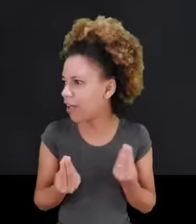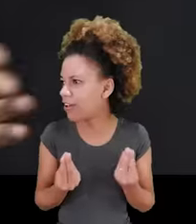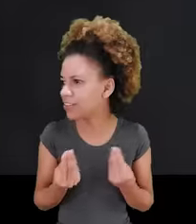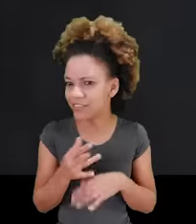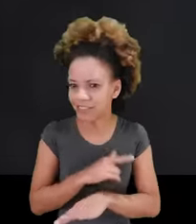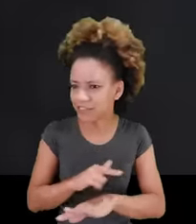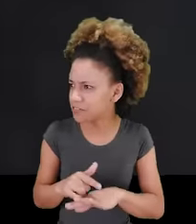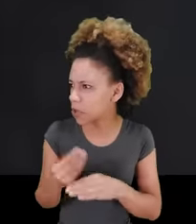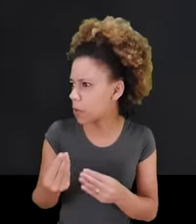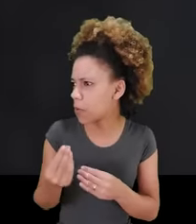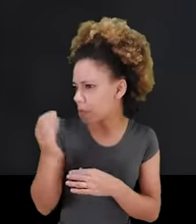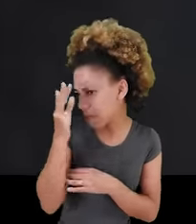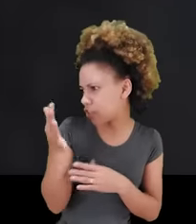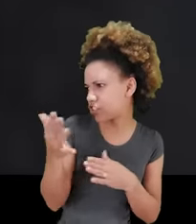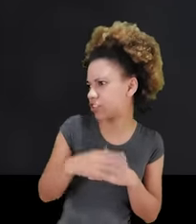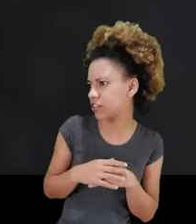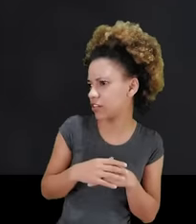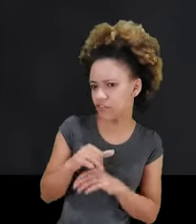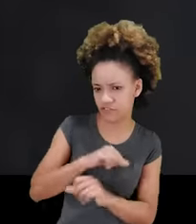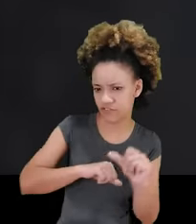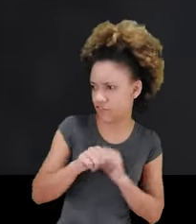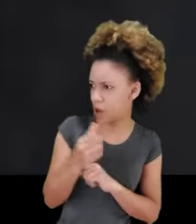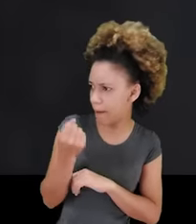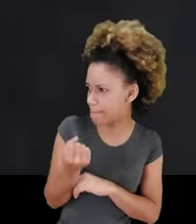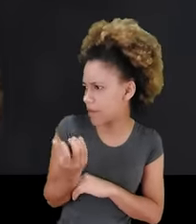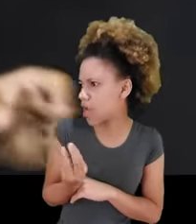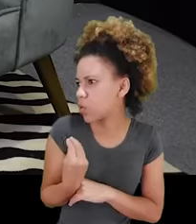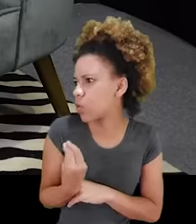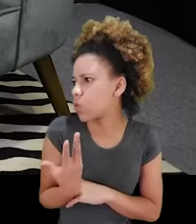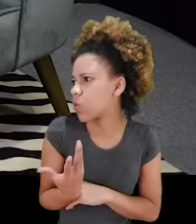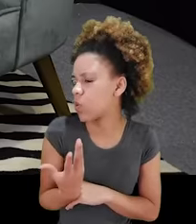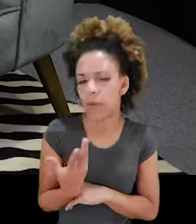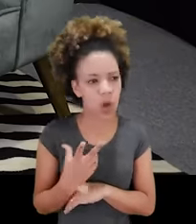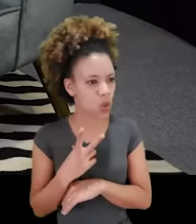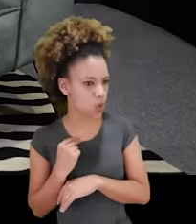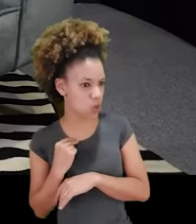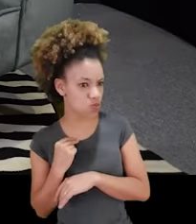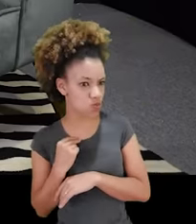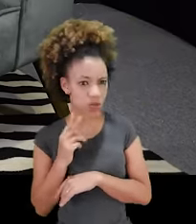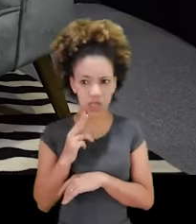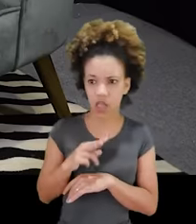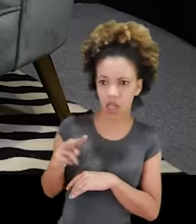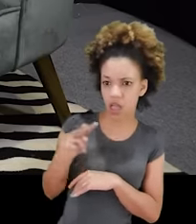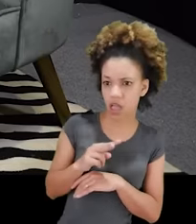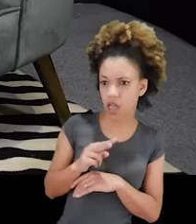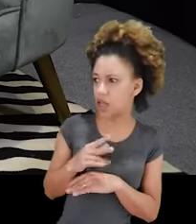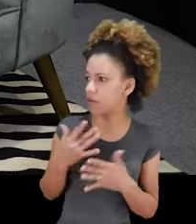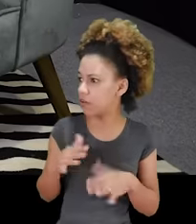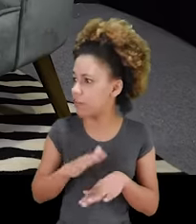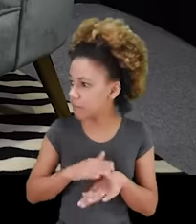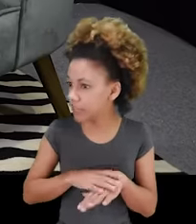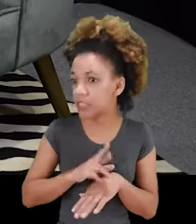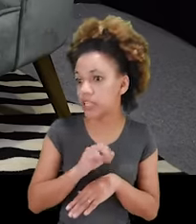E a tocar, porque imagina, as índias viram os brancos, né, os portugueses, caucasianos, foram logo lá tocar. E tudo bem. E por vocês lá, não sei quais eram os